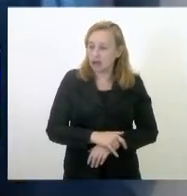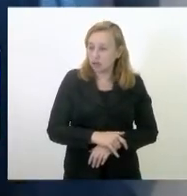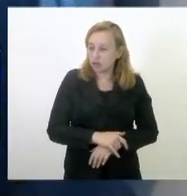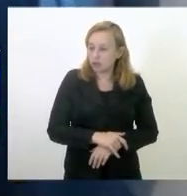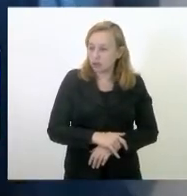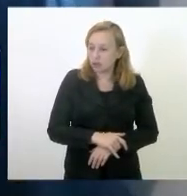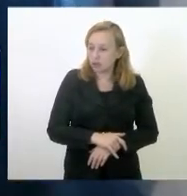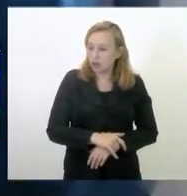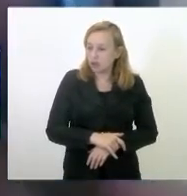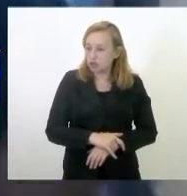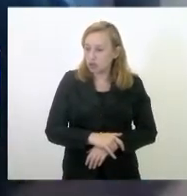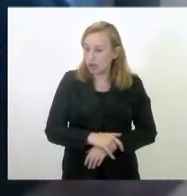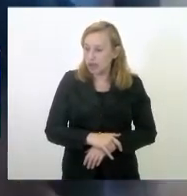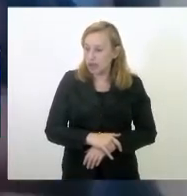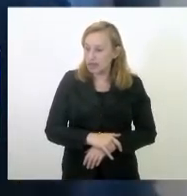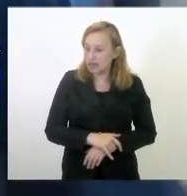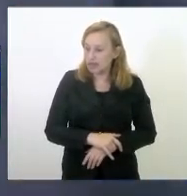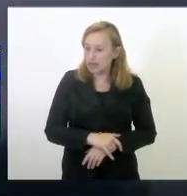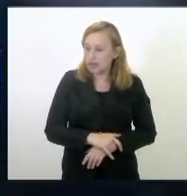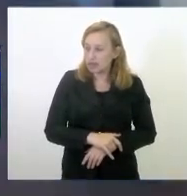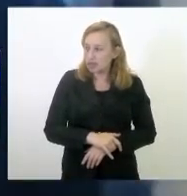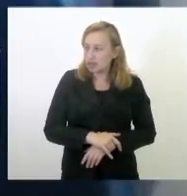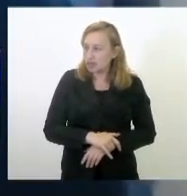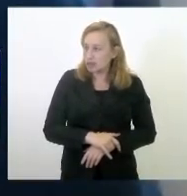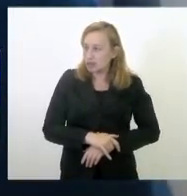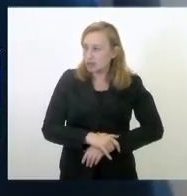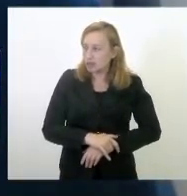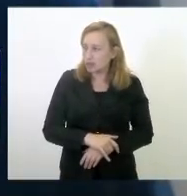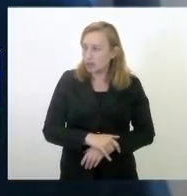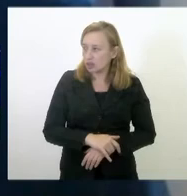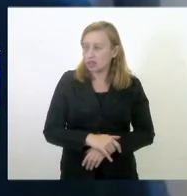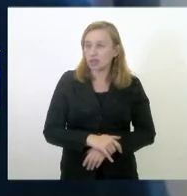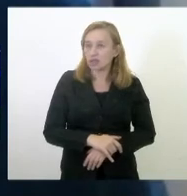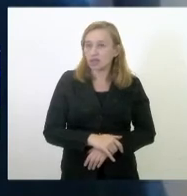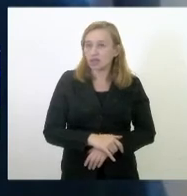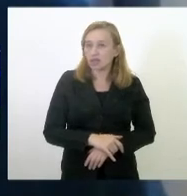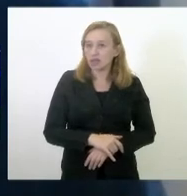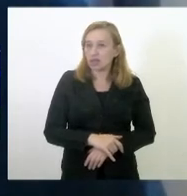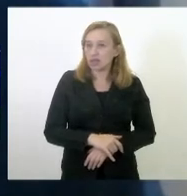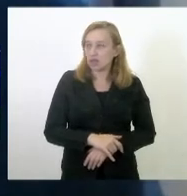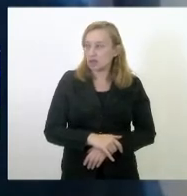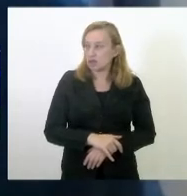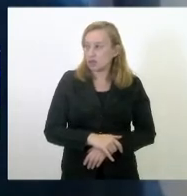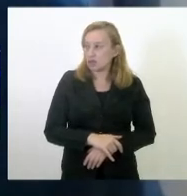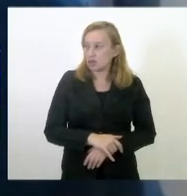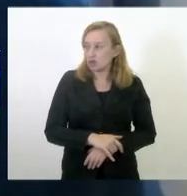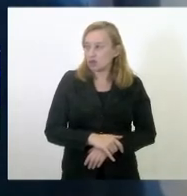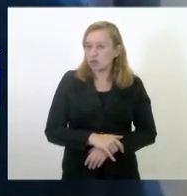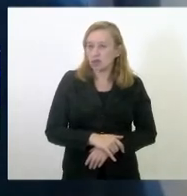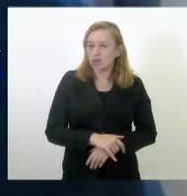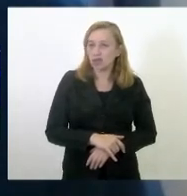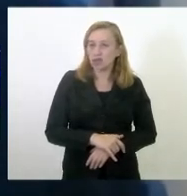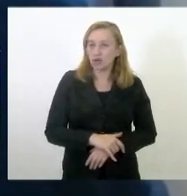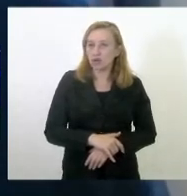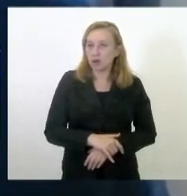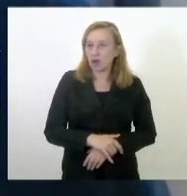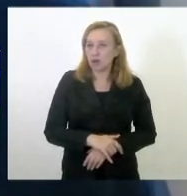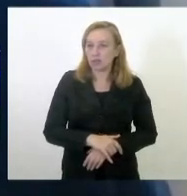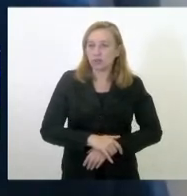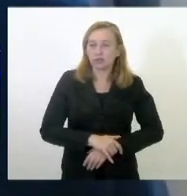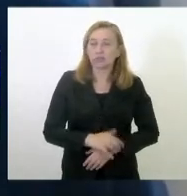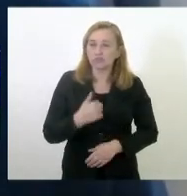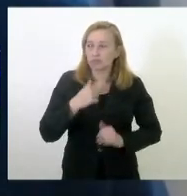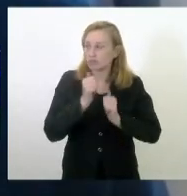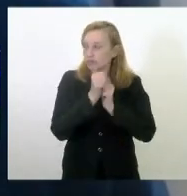qual é a compensação, se isso afeta ou não afeta as metas. Então, eu